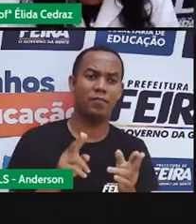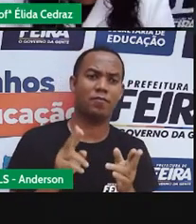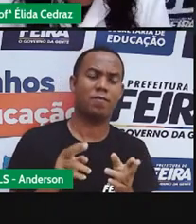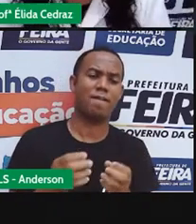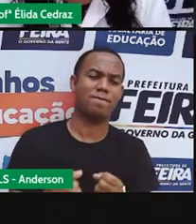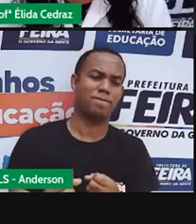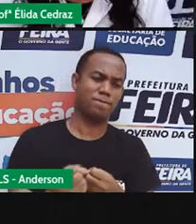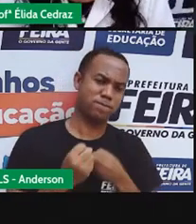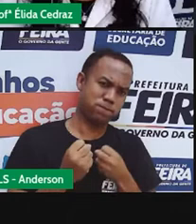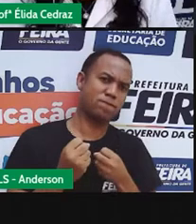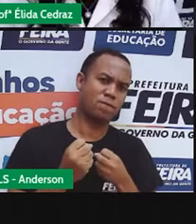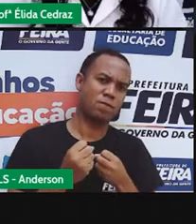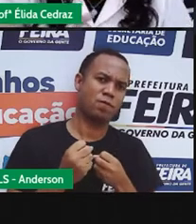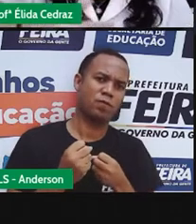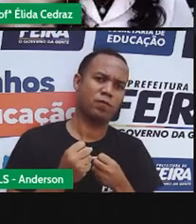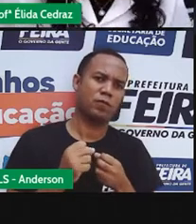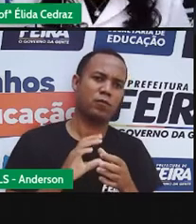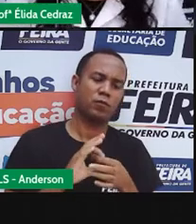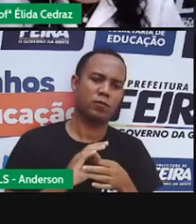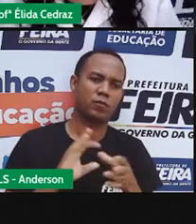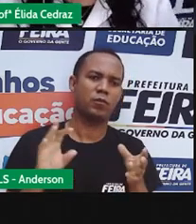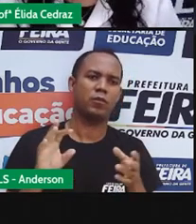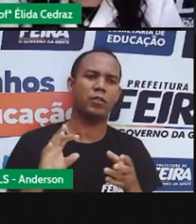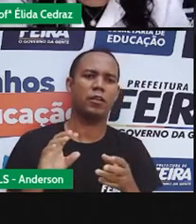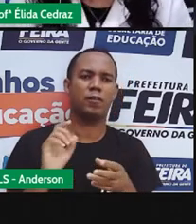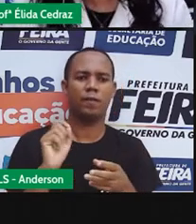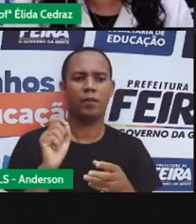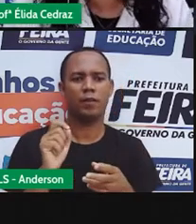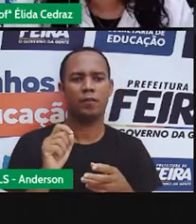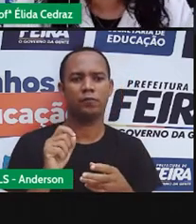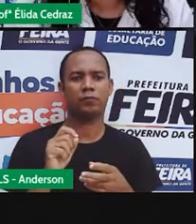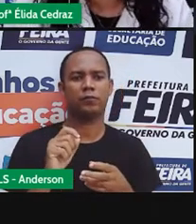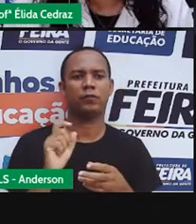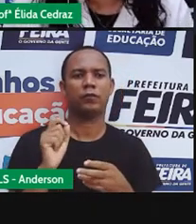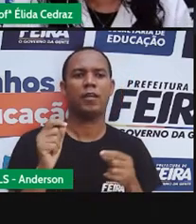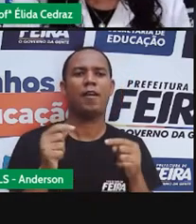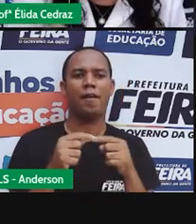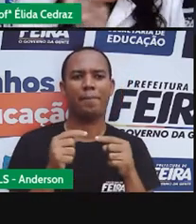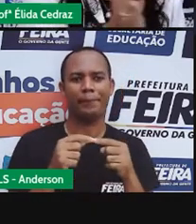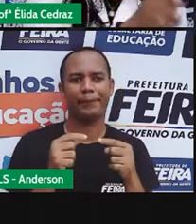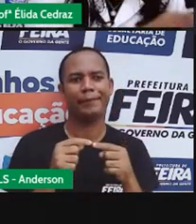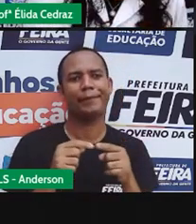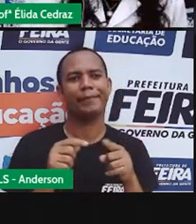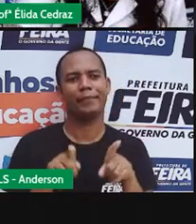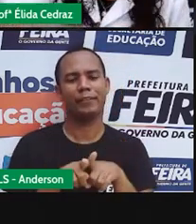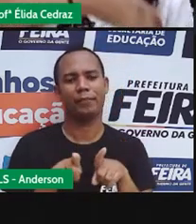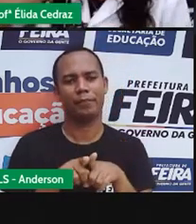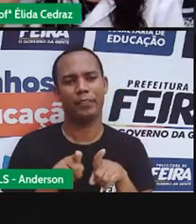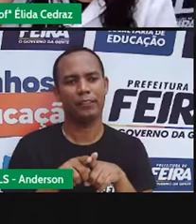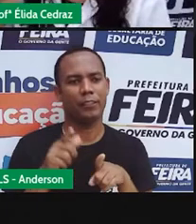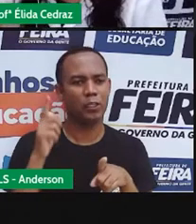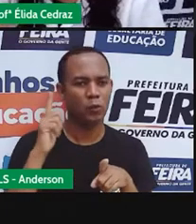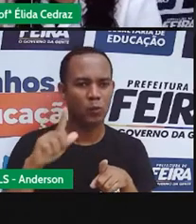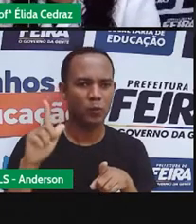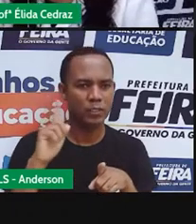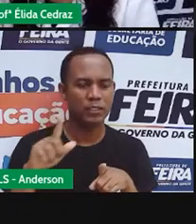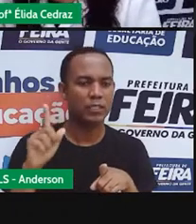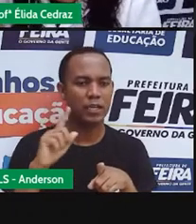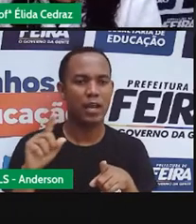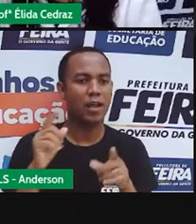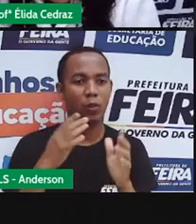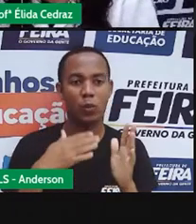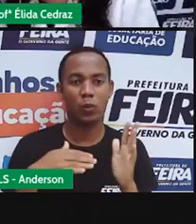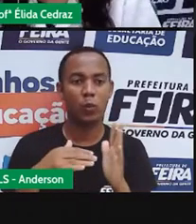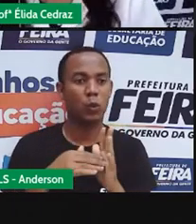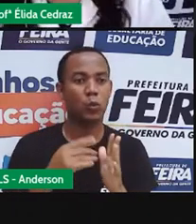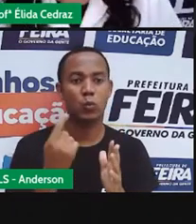A mandioca que soltar vai sair da fila. E é esse o objetivo. É tentar tirar